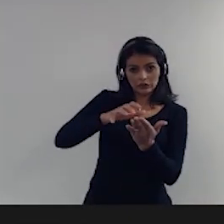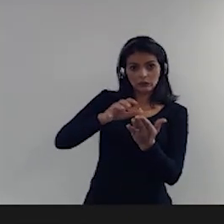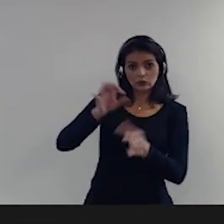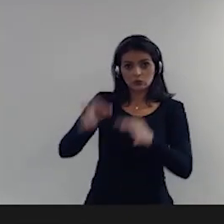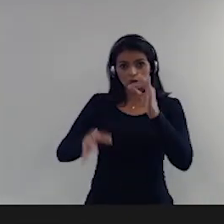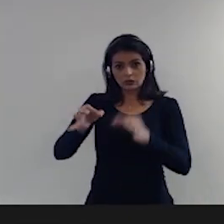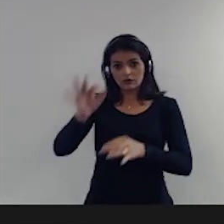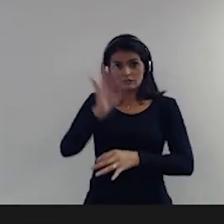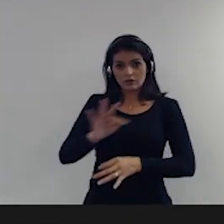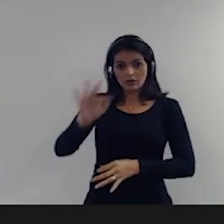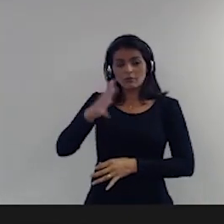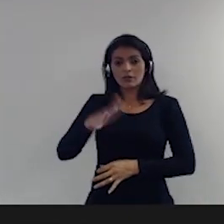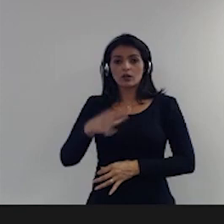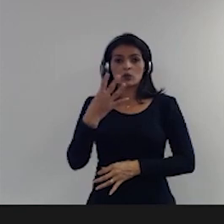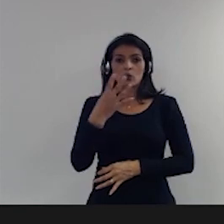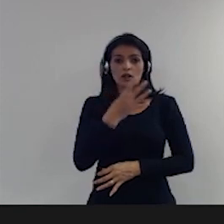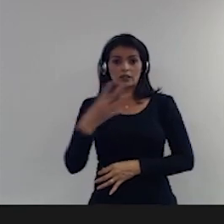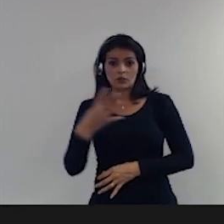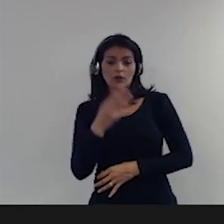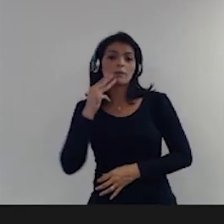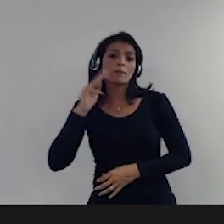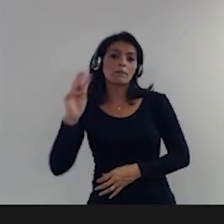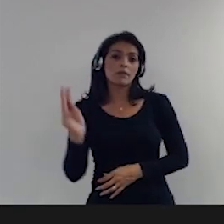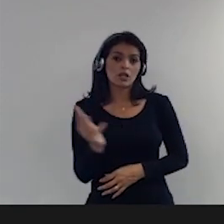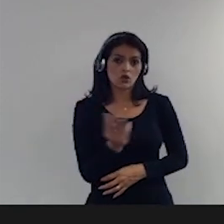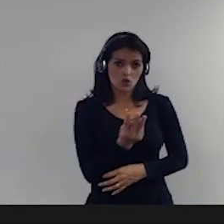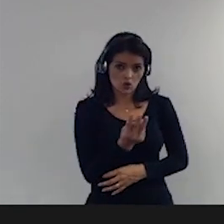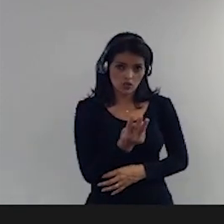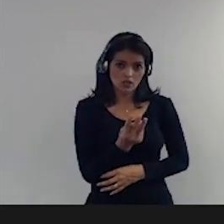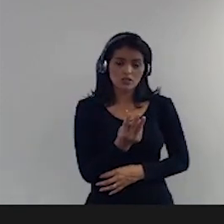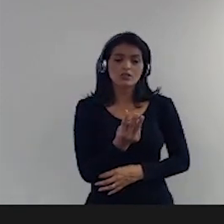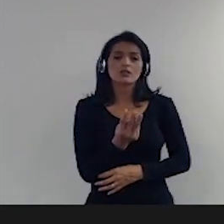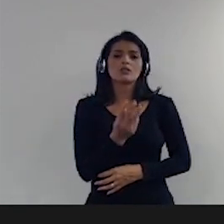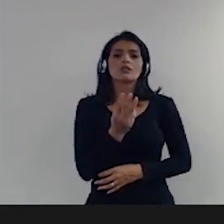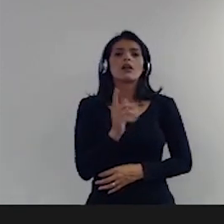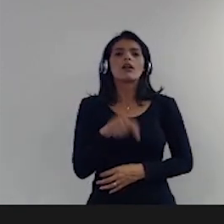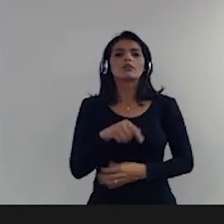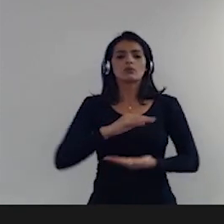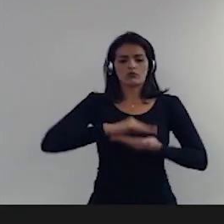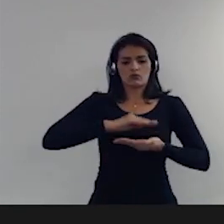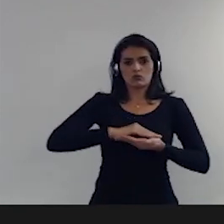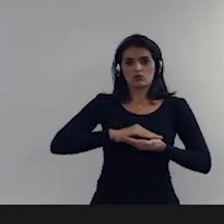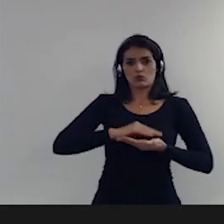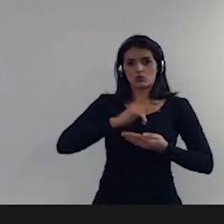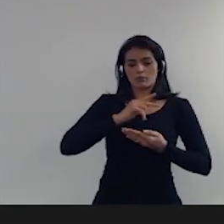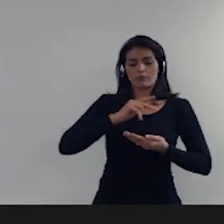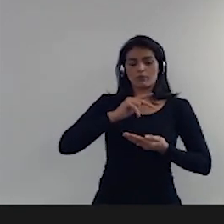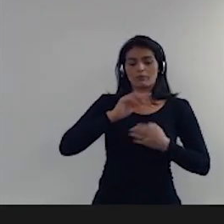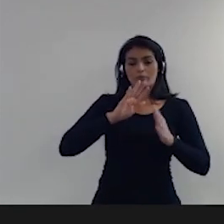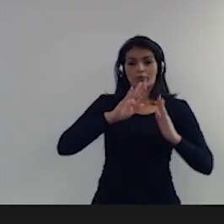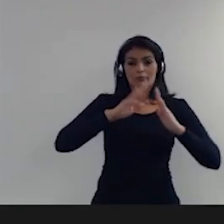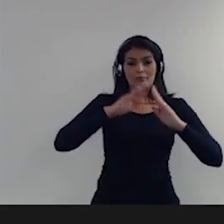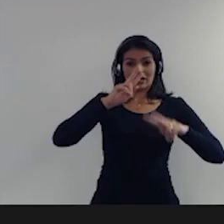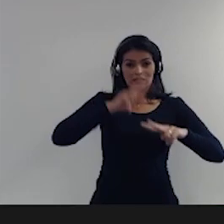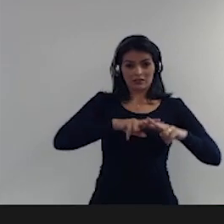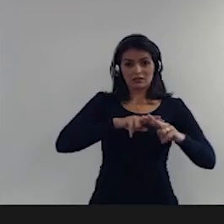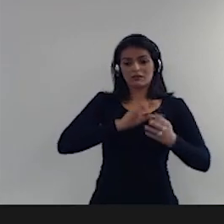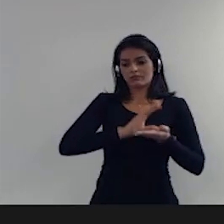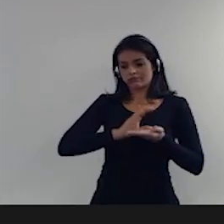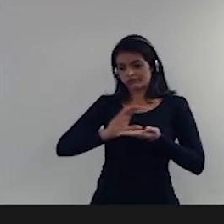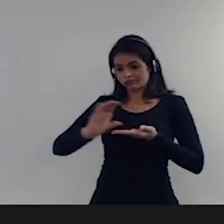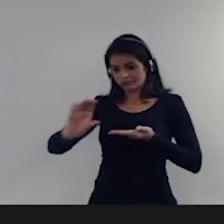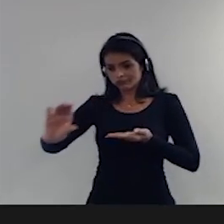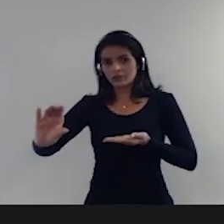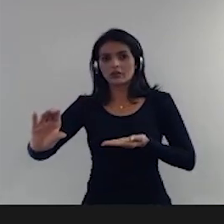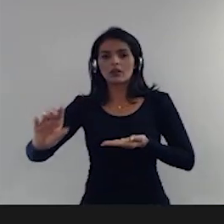em torno de 44 milhões, que foram encaminhados, tão somente do Fundo Penitenciário Federal, da Justiça Federal de primeira